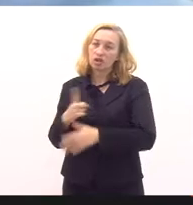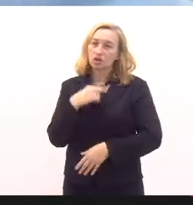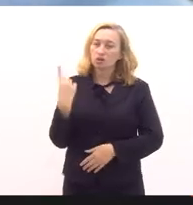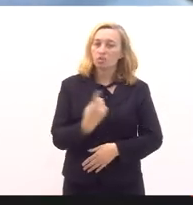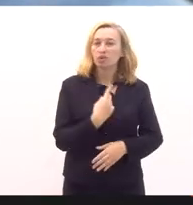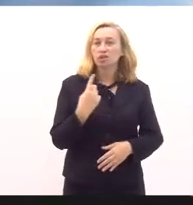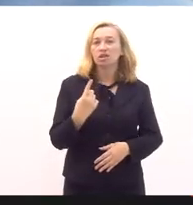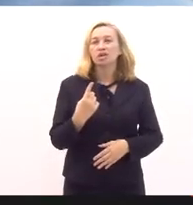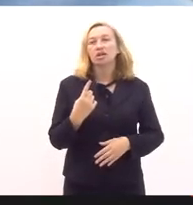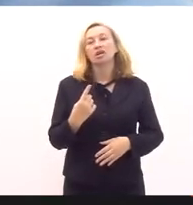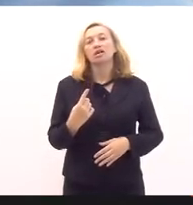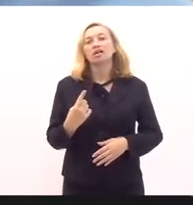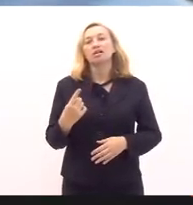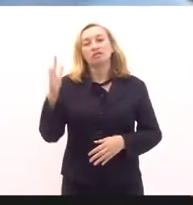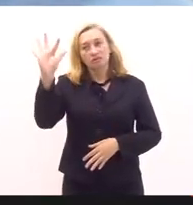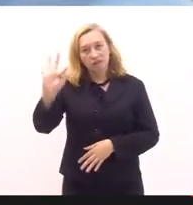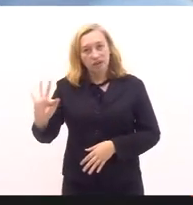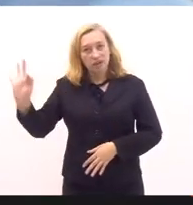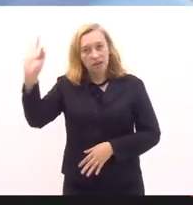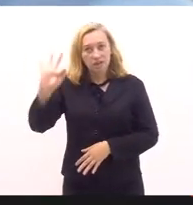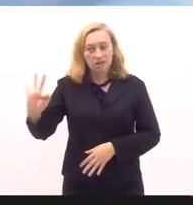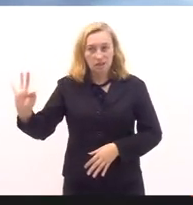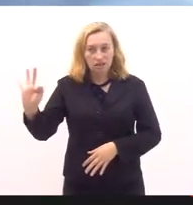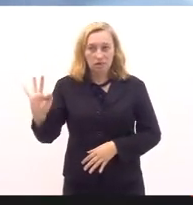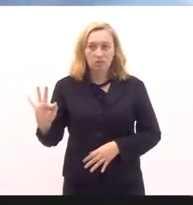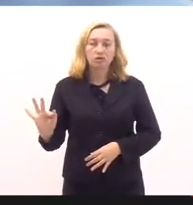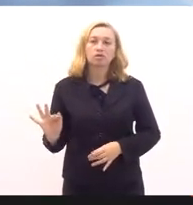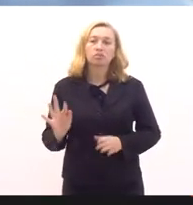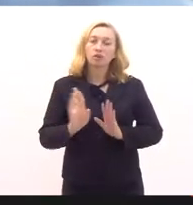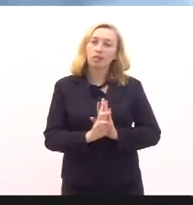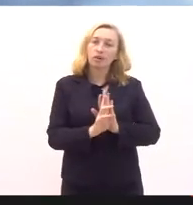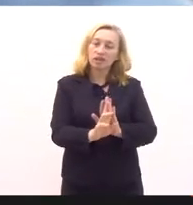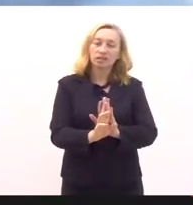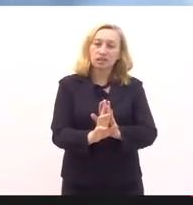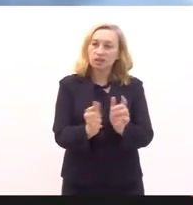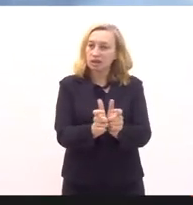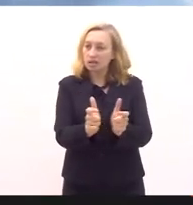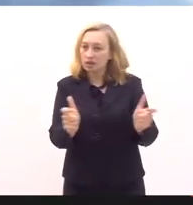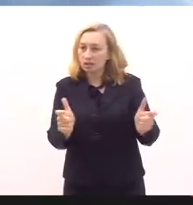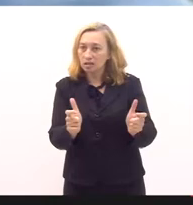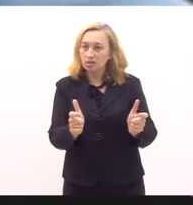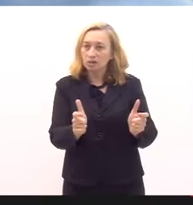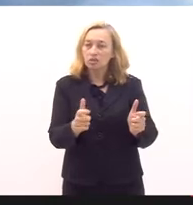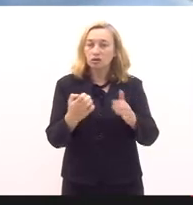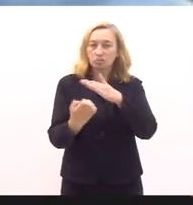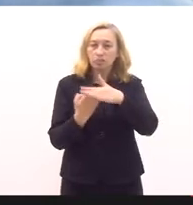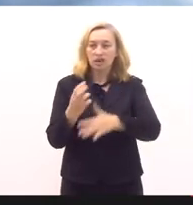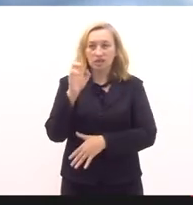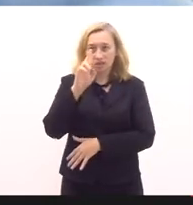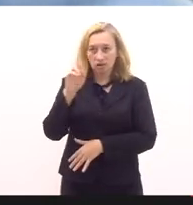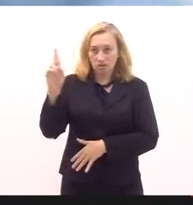do Comércio, somos o maior representante do pequeno empresário.